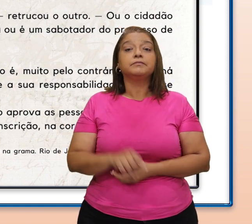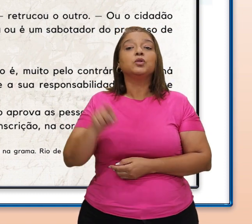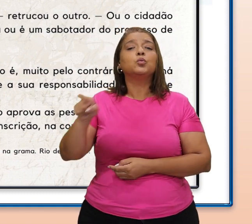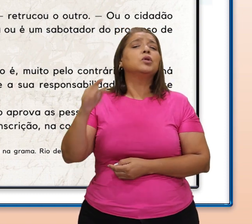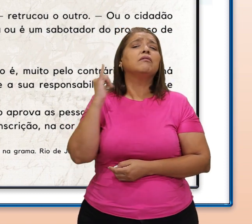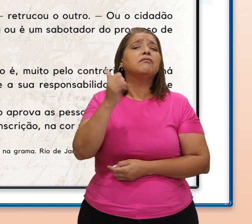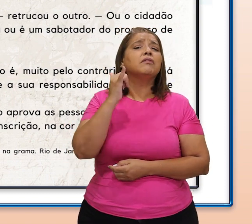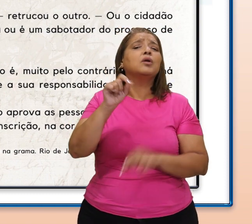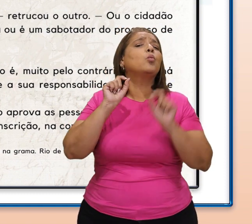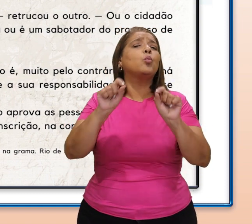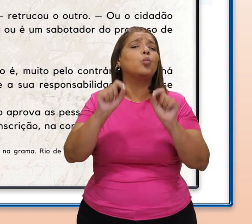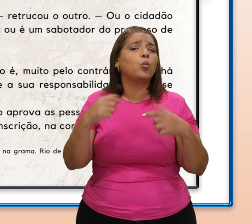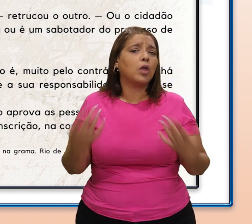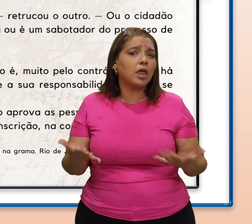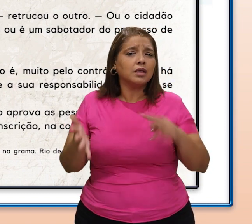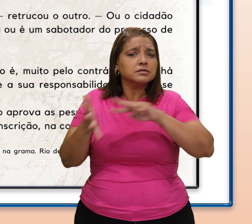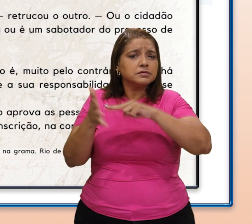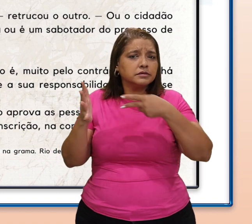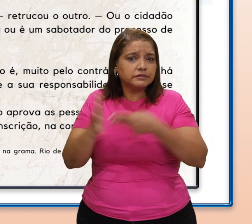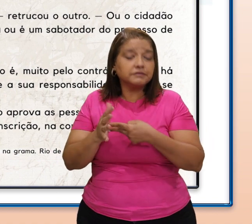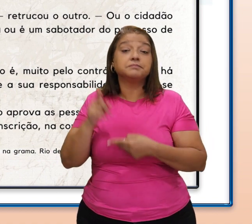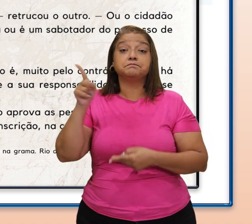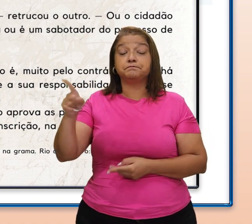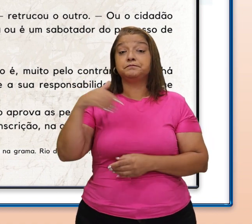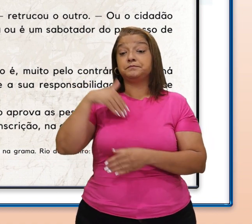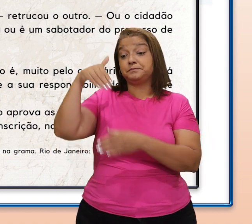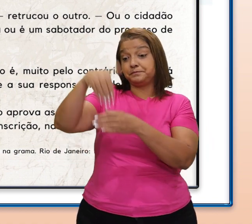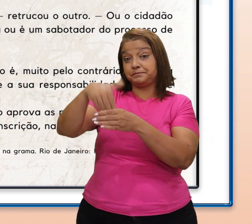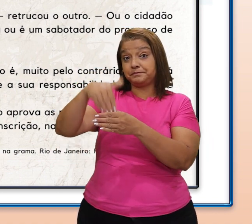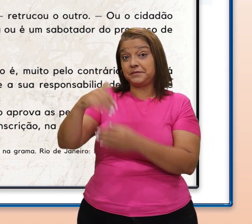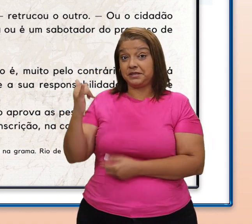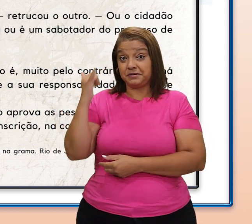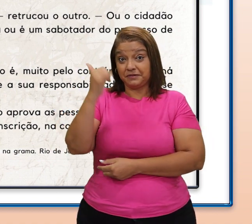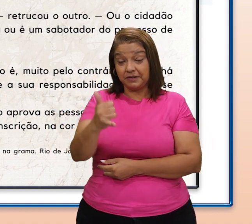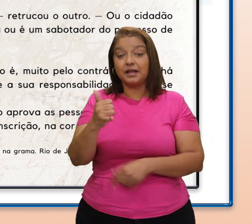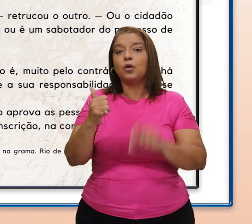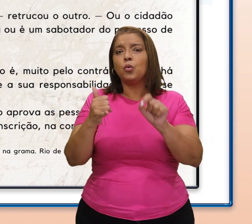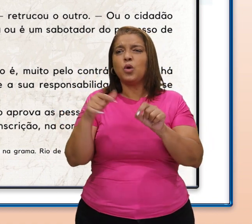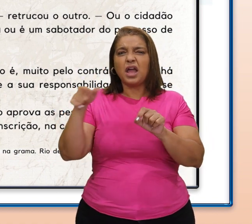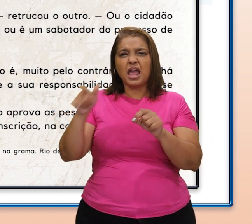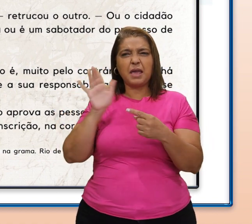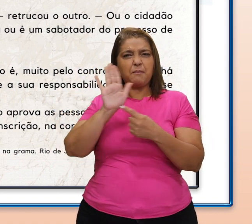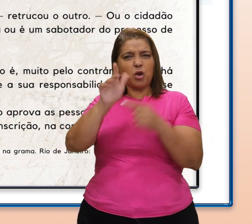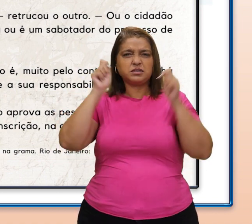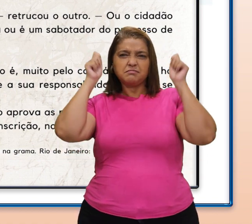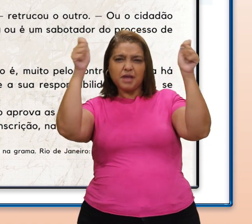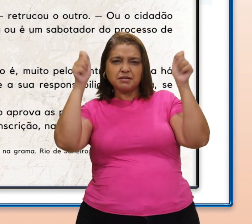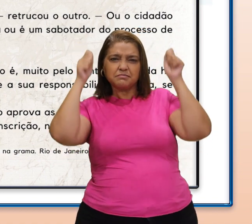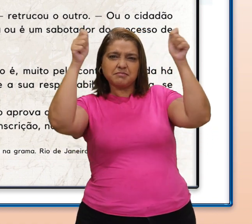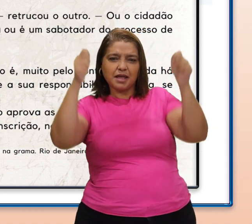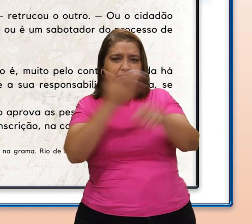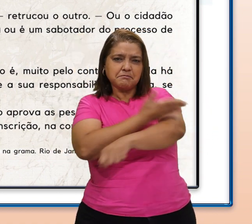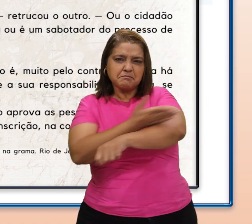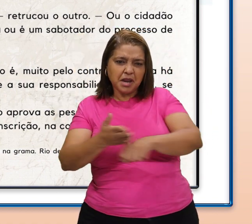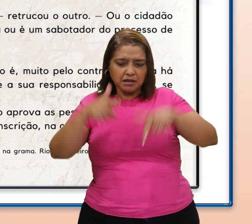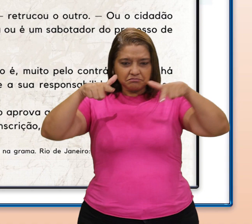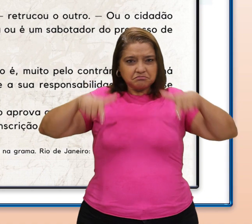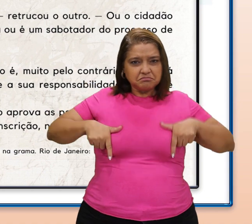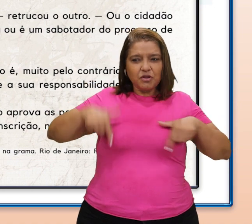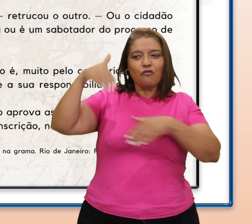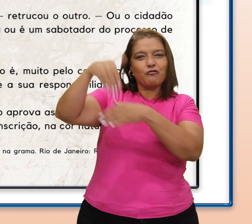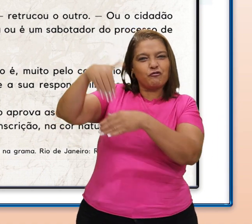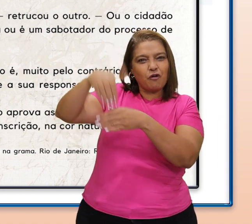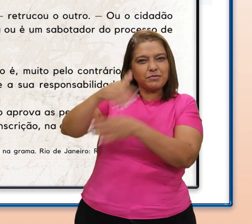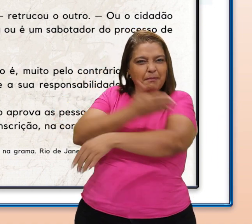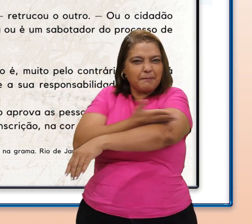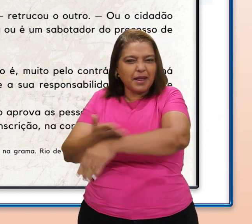ele está anunciando? Indagou o cabo eleitoral apreensivo. Será que faz propaganda do voto em branco? Devia